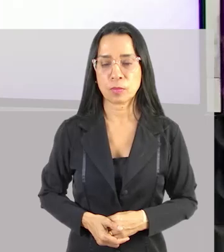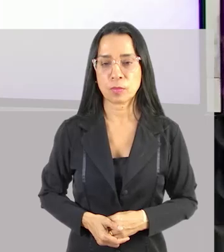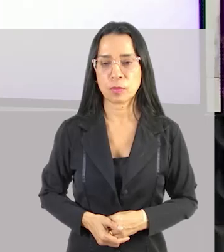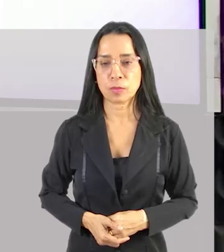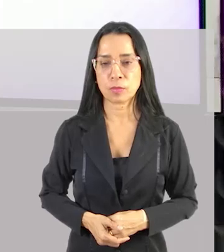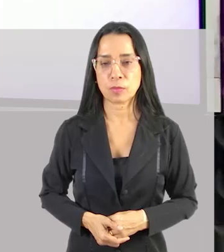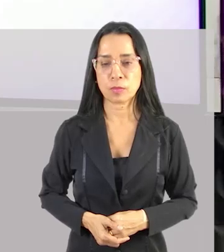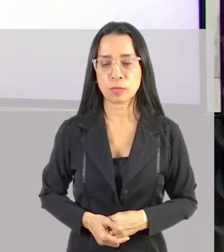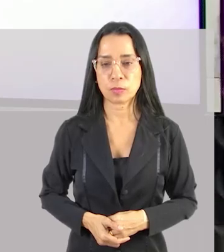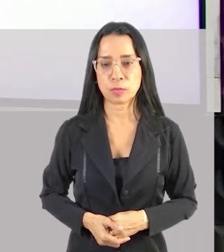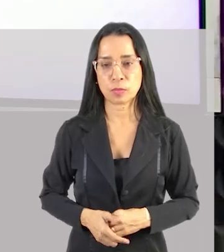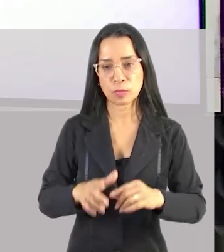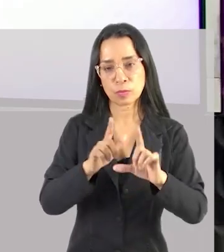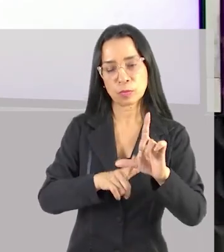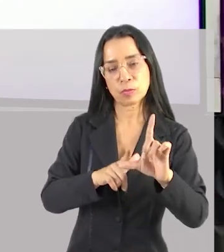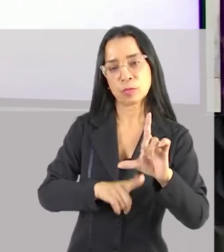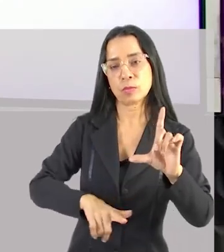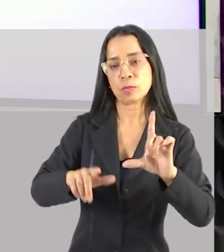porvir.